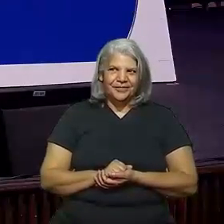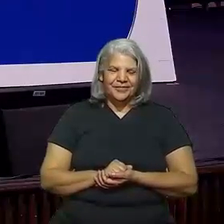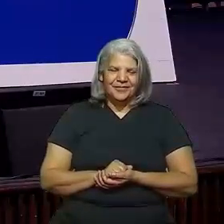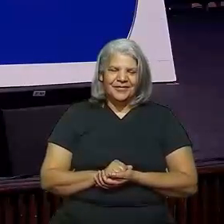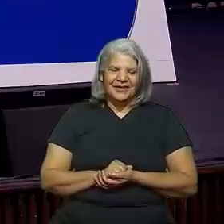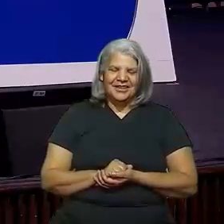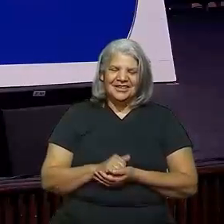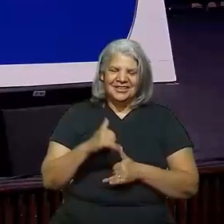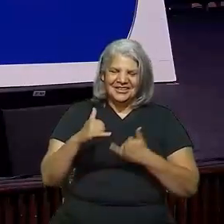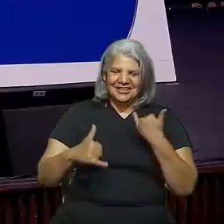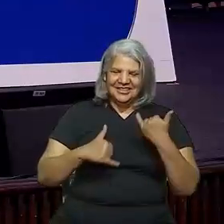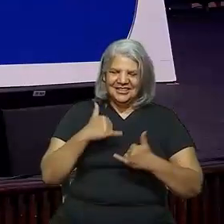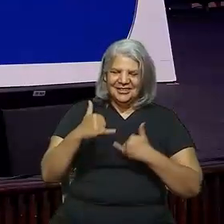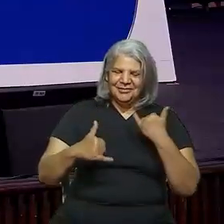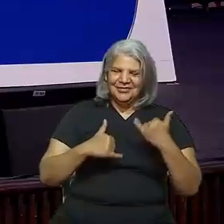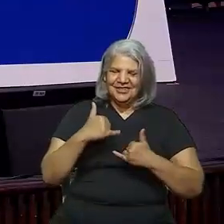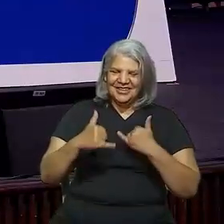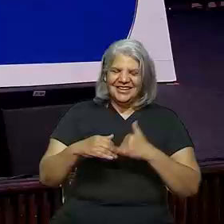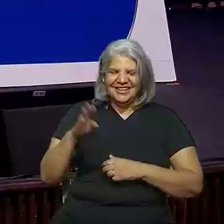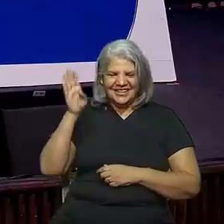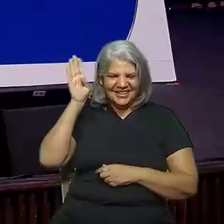Deve ser divertido na academia, né?